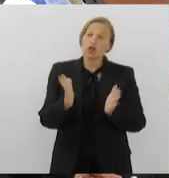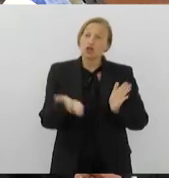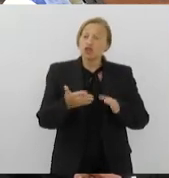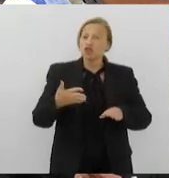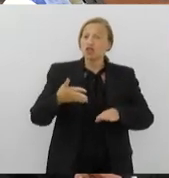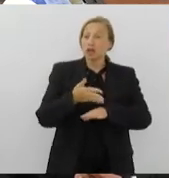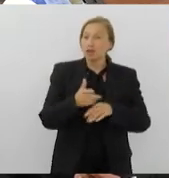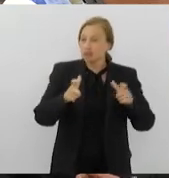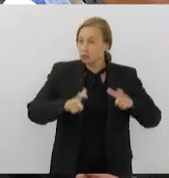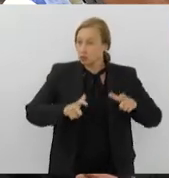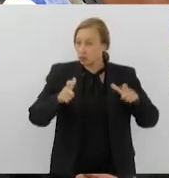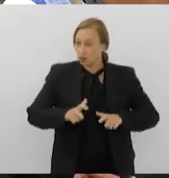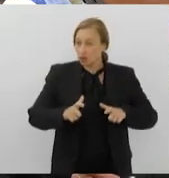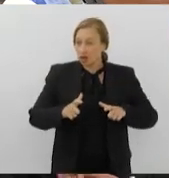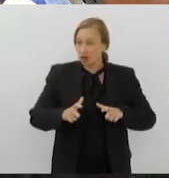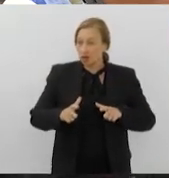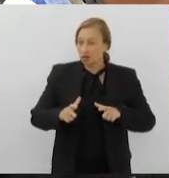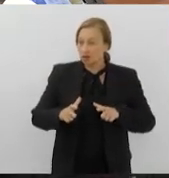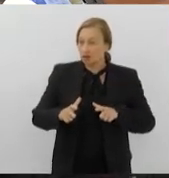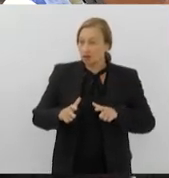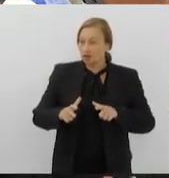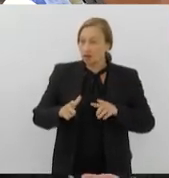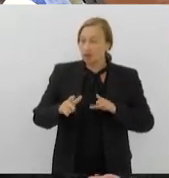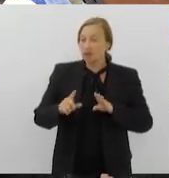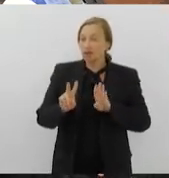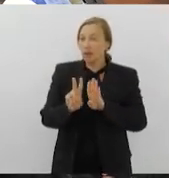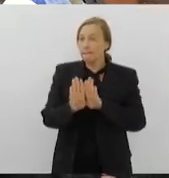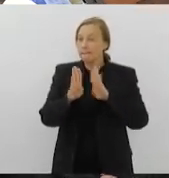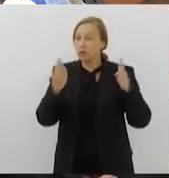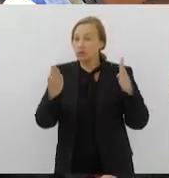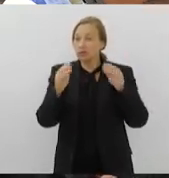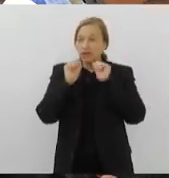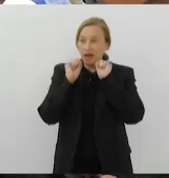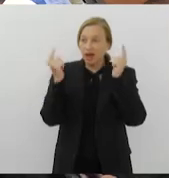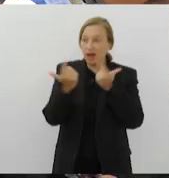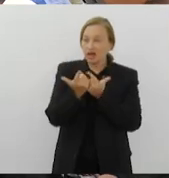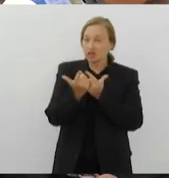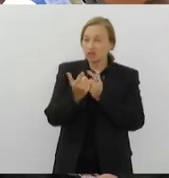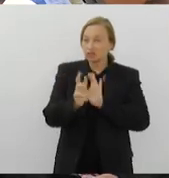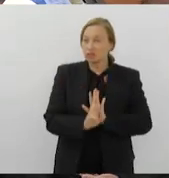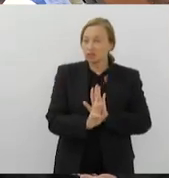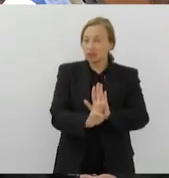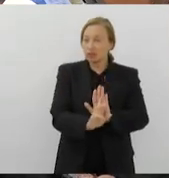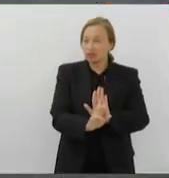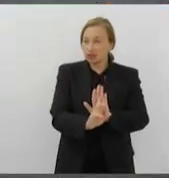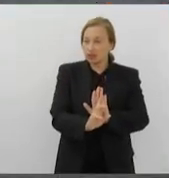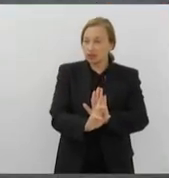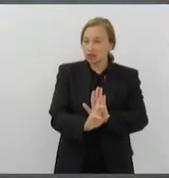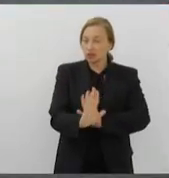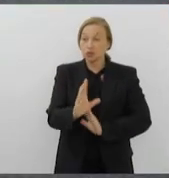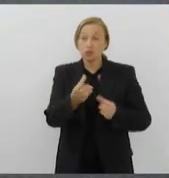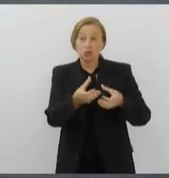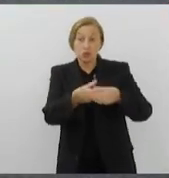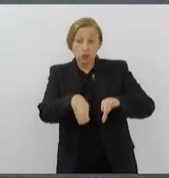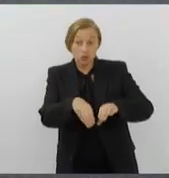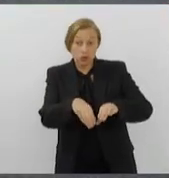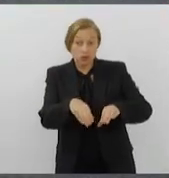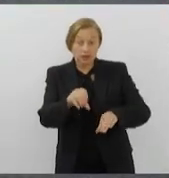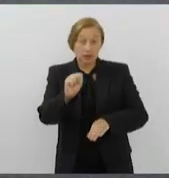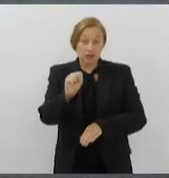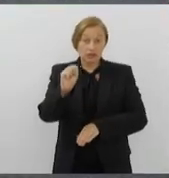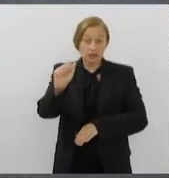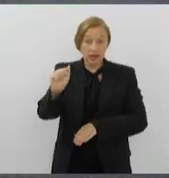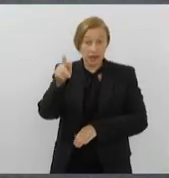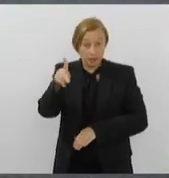fui abordado na porta da Assembleia por uma representação dos concursados da PEMERJ.